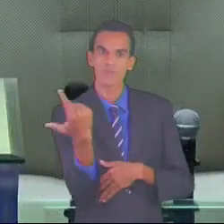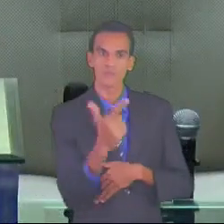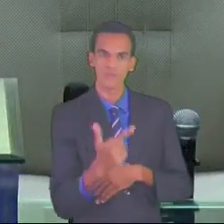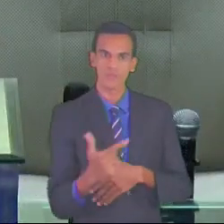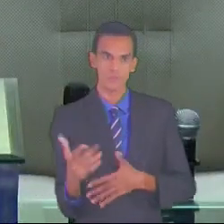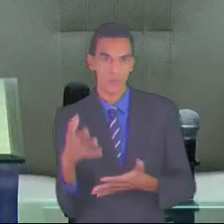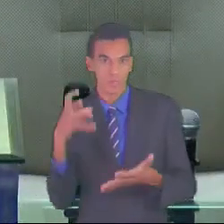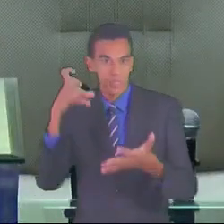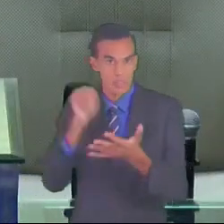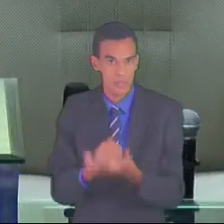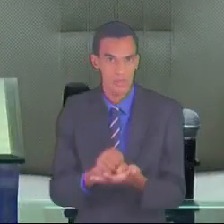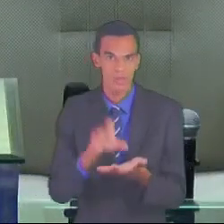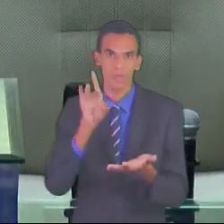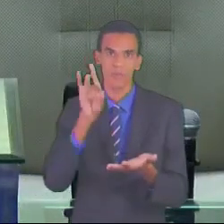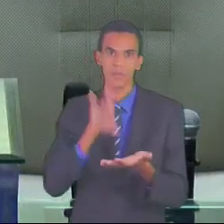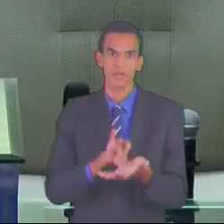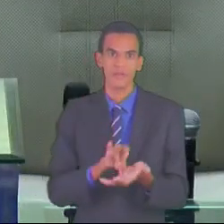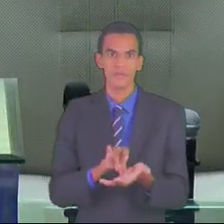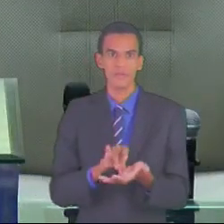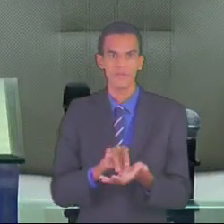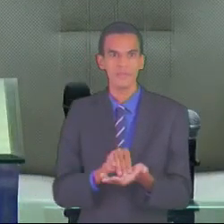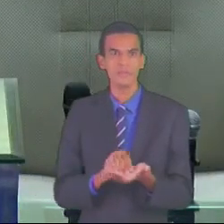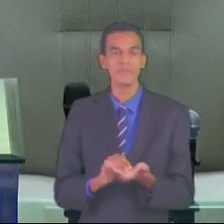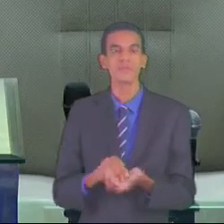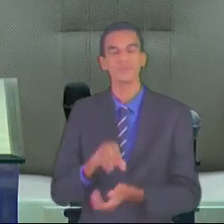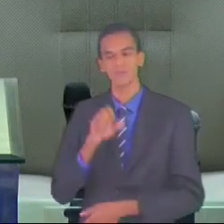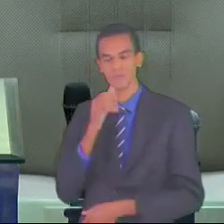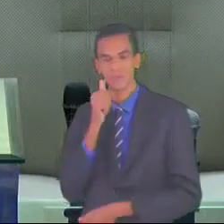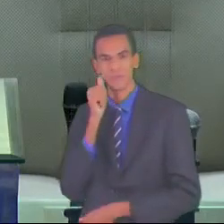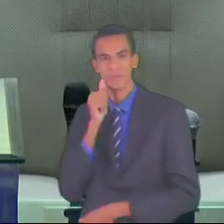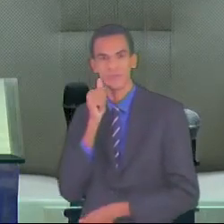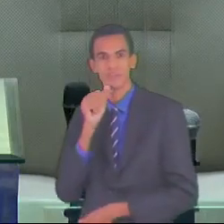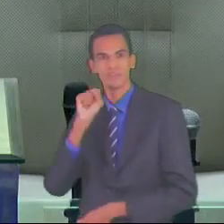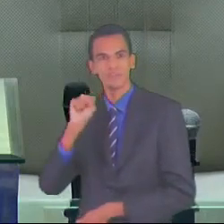originais. Fazer como a irmã Sofia agora, lê de engano.